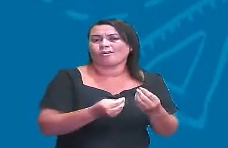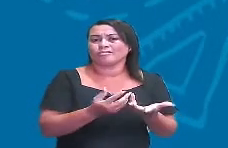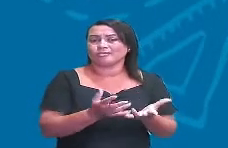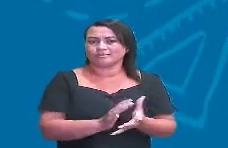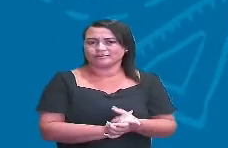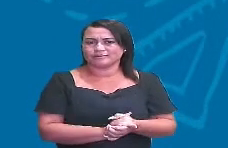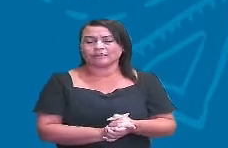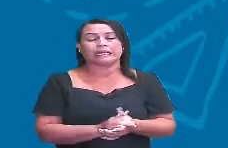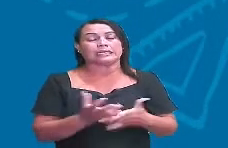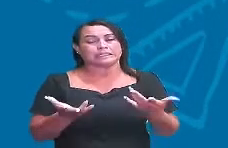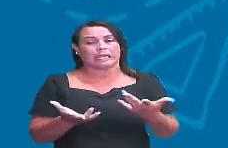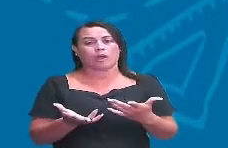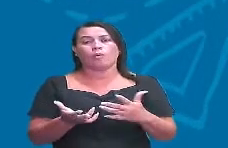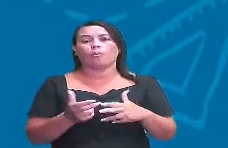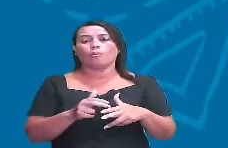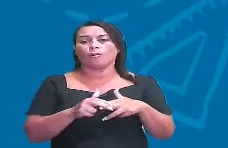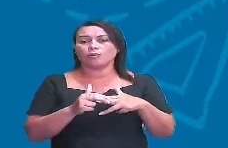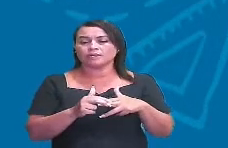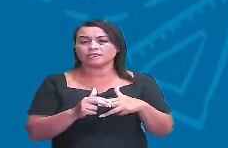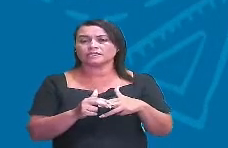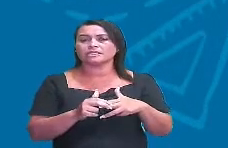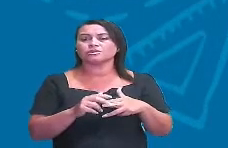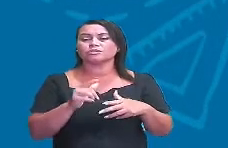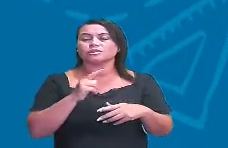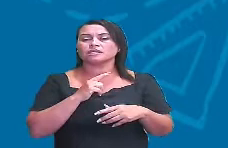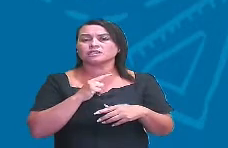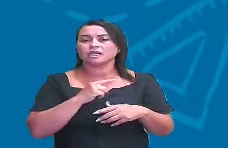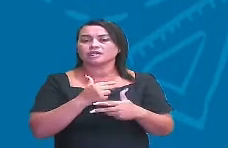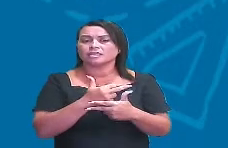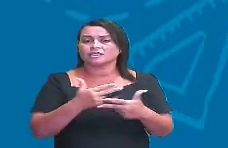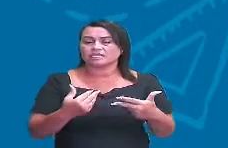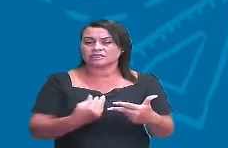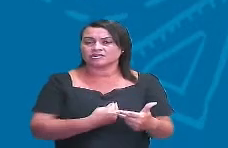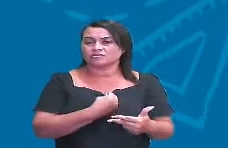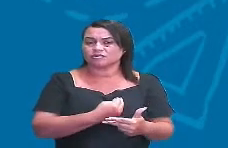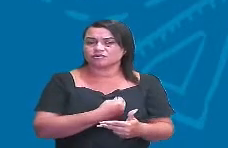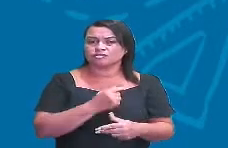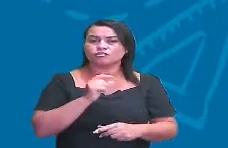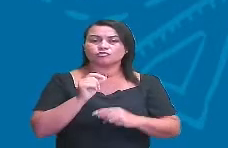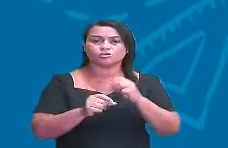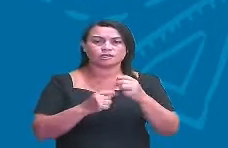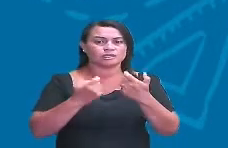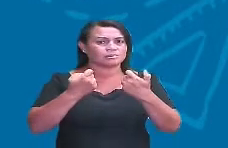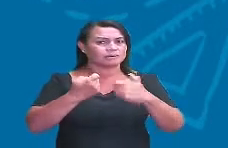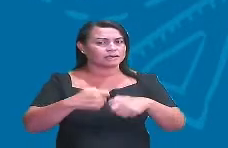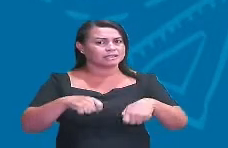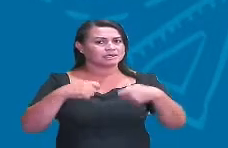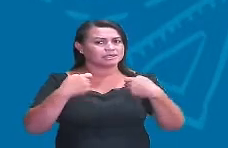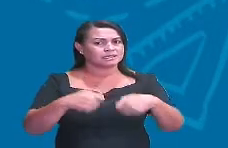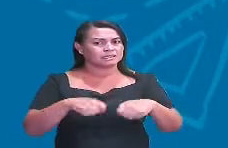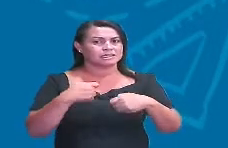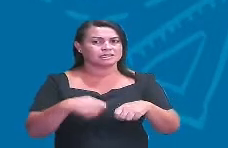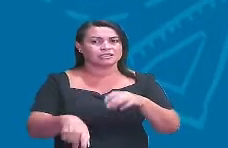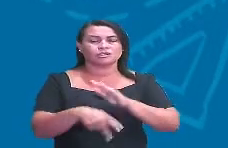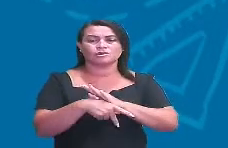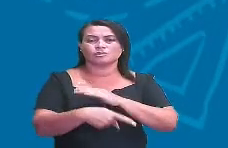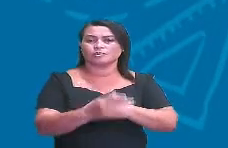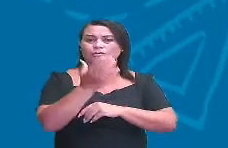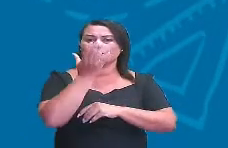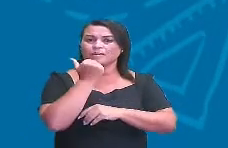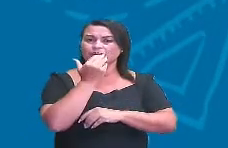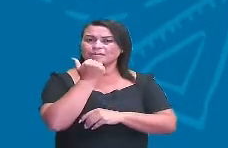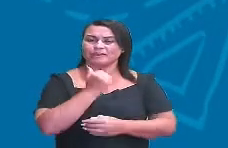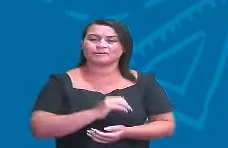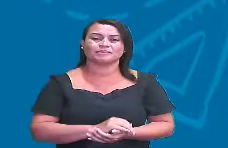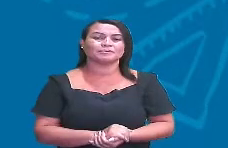alimento. Daí, esses seres vivos, esses organismos do grupo das plantas, eles precisam produzir o seu próprio